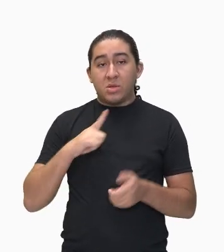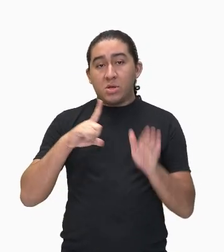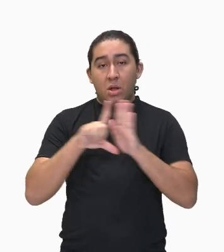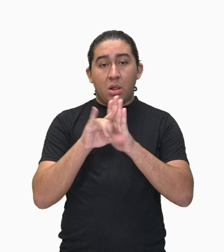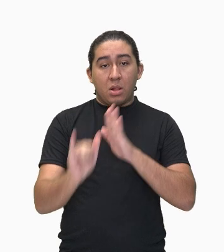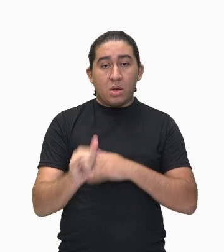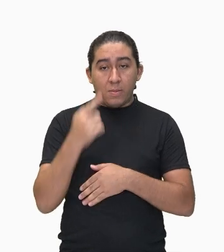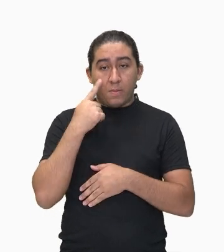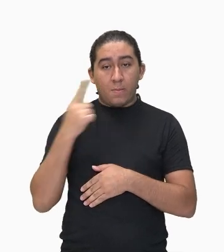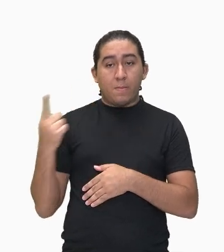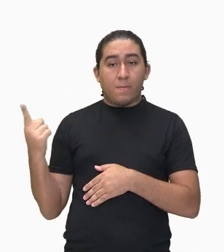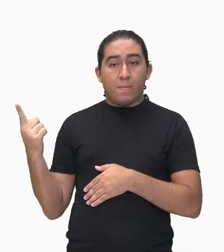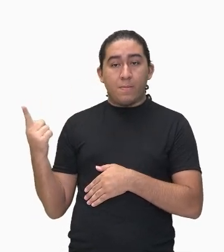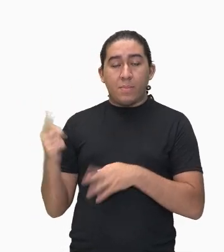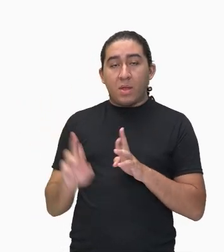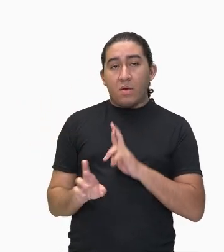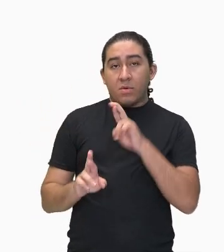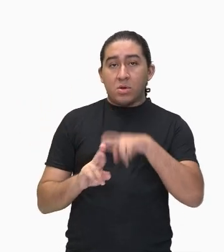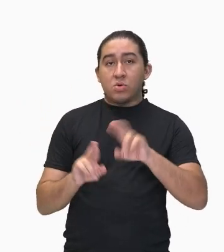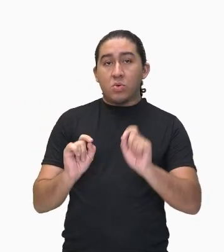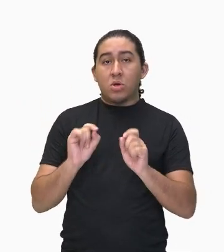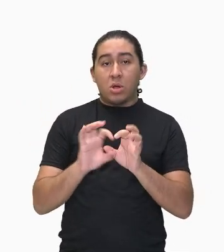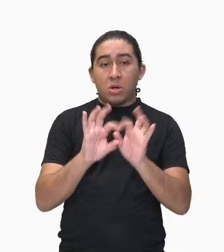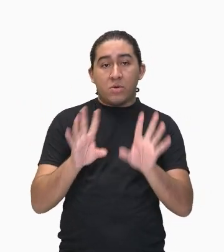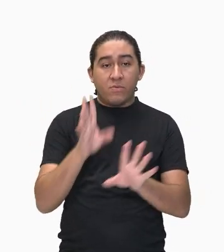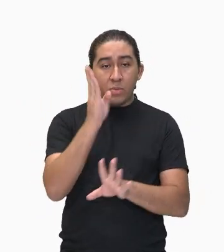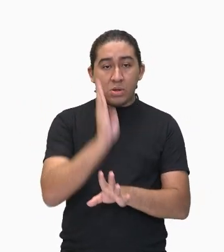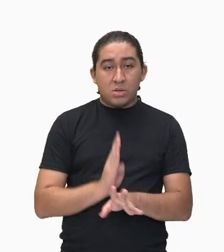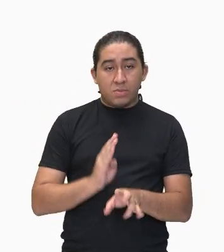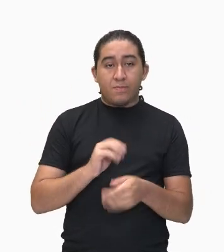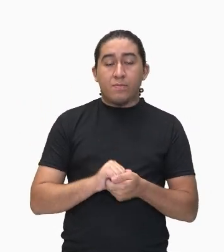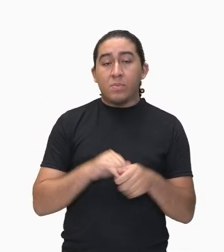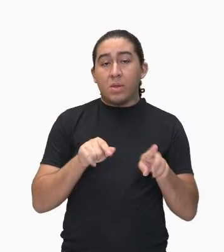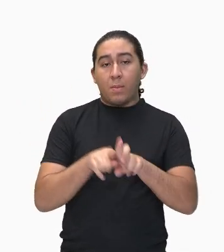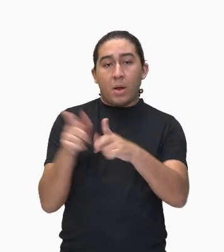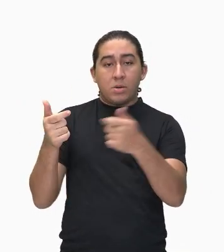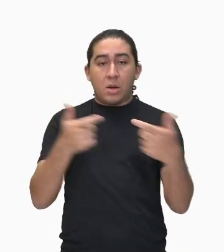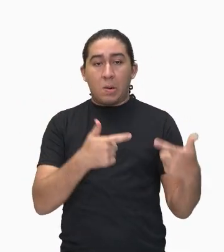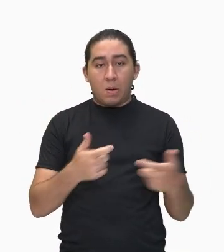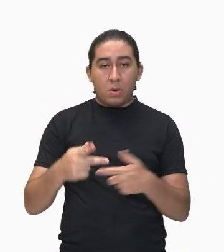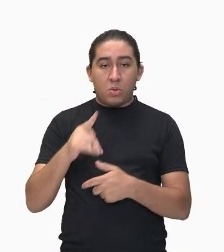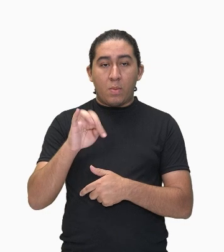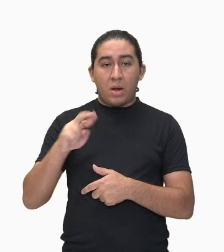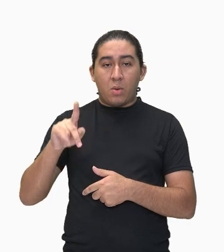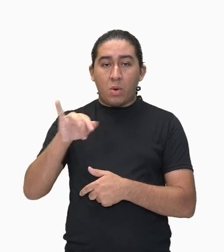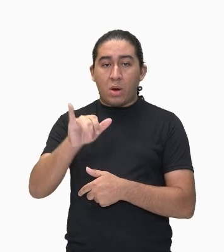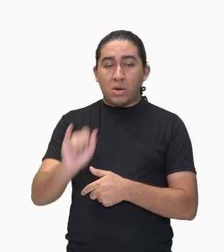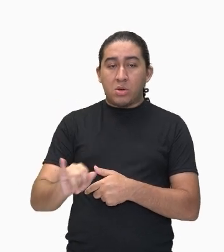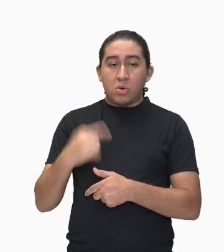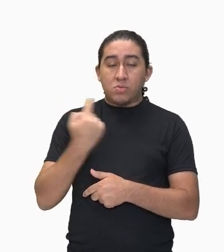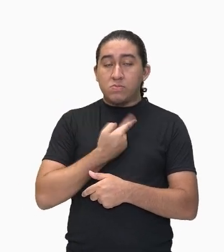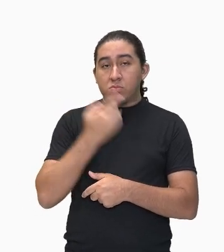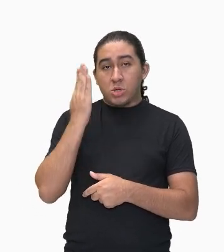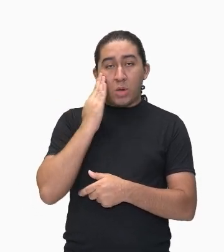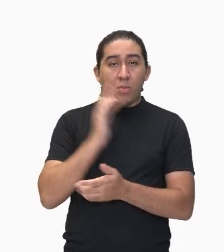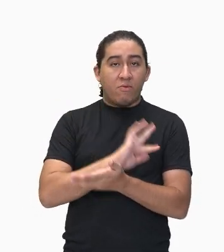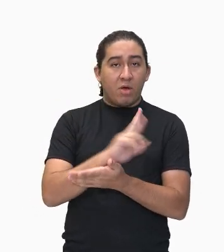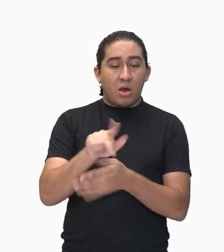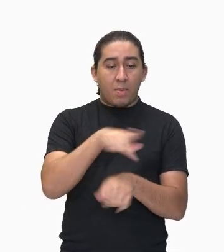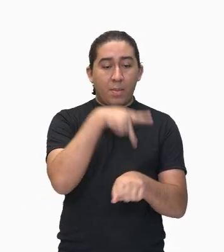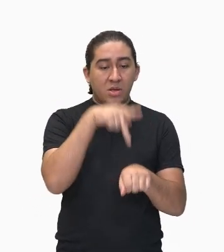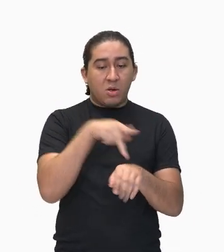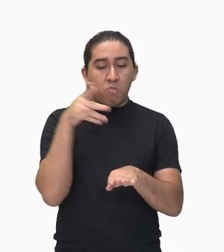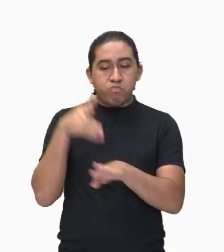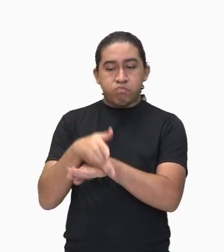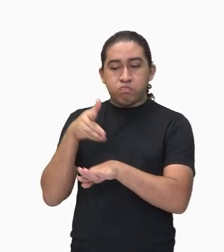Queiroz, que está relacionado com a liberdade do Brasil, a Guerra do Paraguai, que nós sabemos que vários países